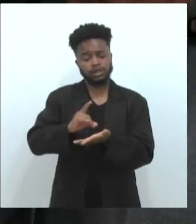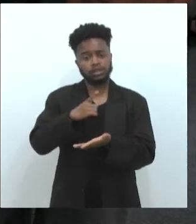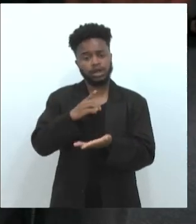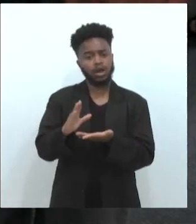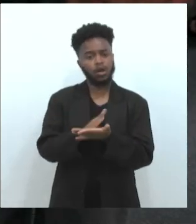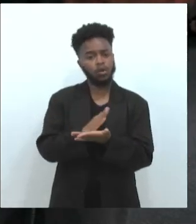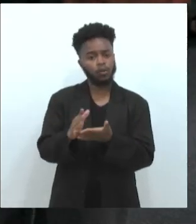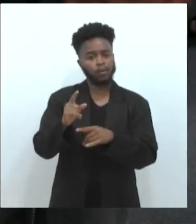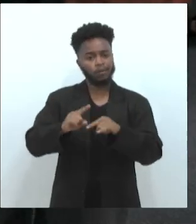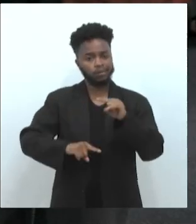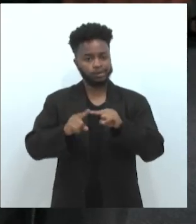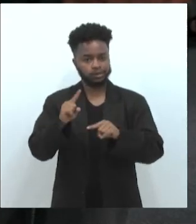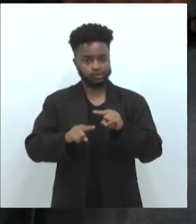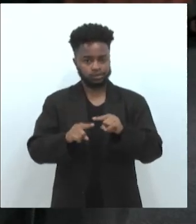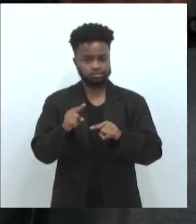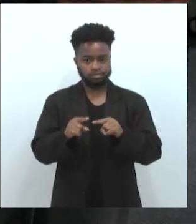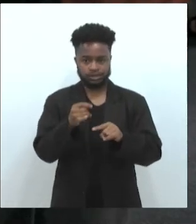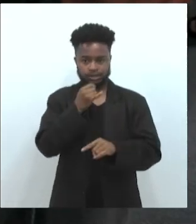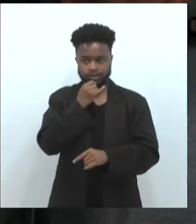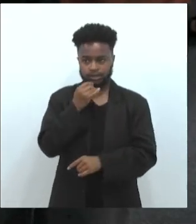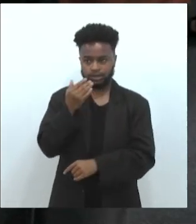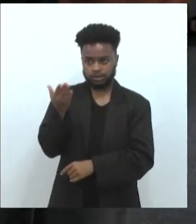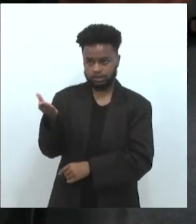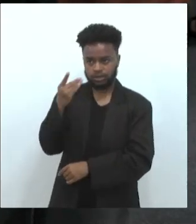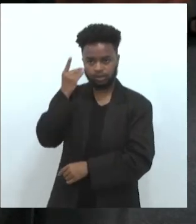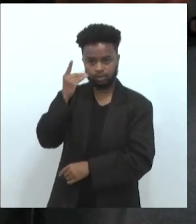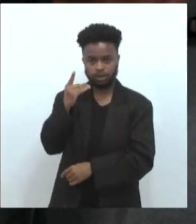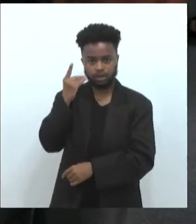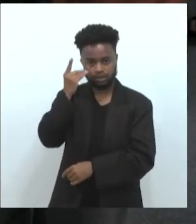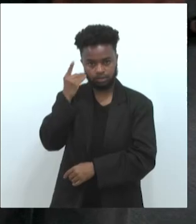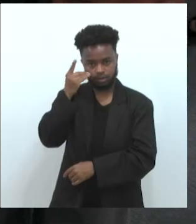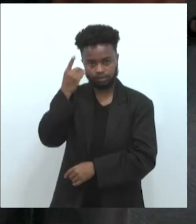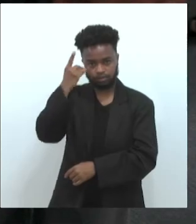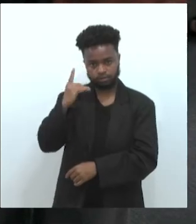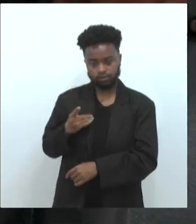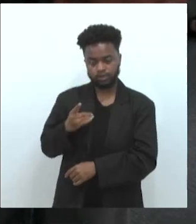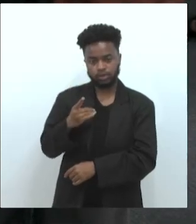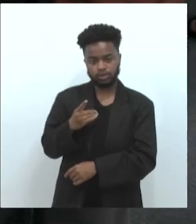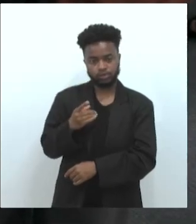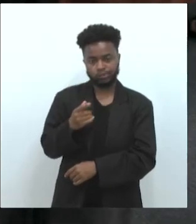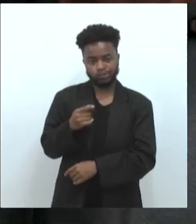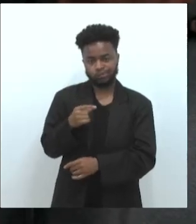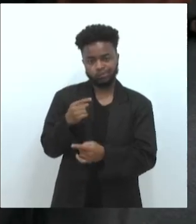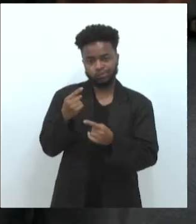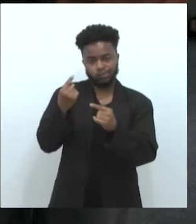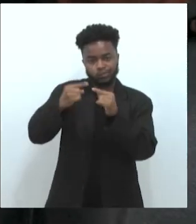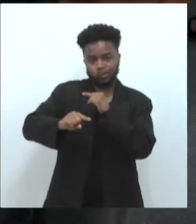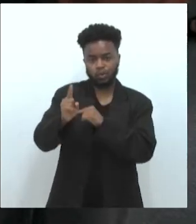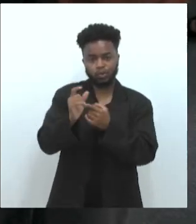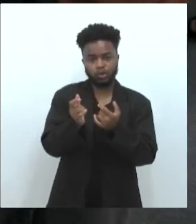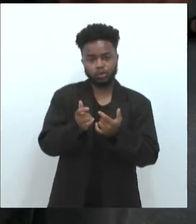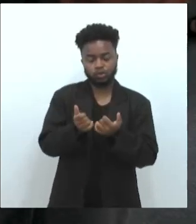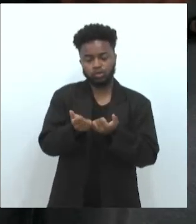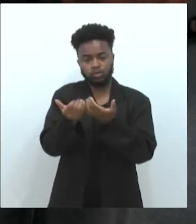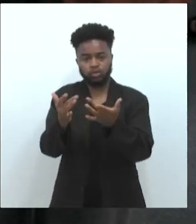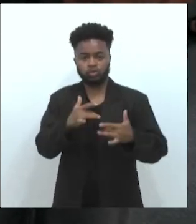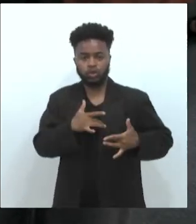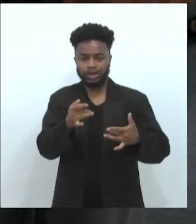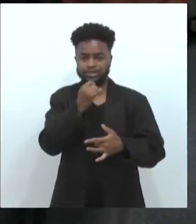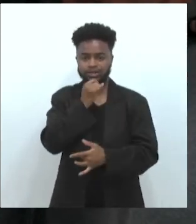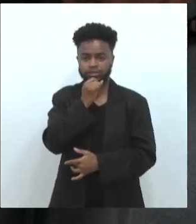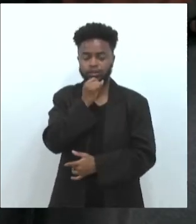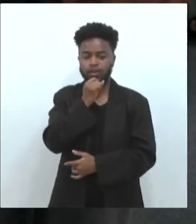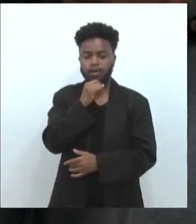material, deputada Dani Balbi, que não cabe a doação para as cooperativas. Por exemplo, dutos da